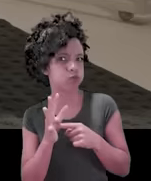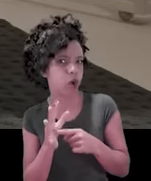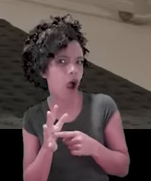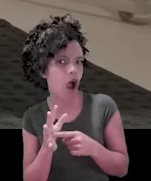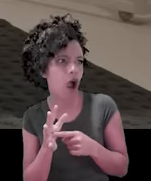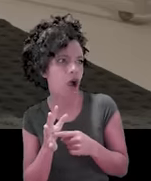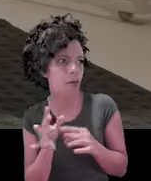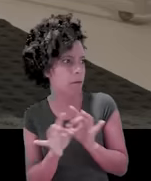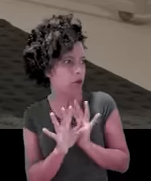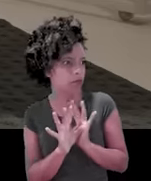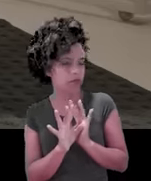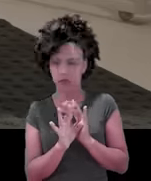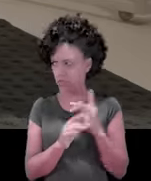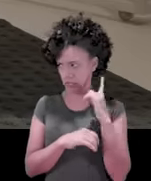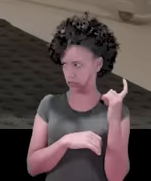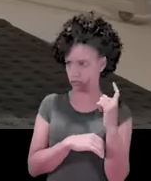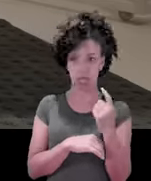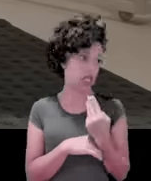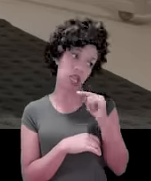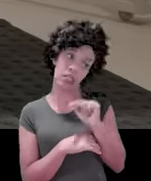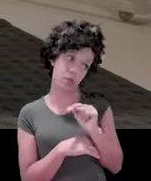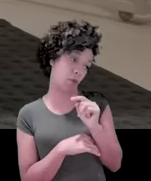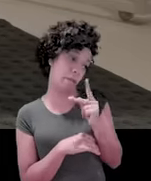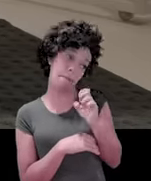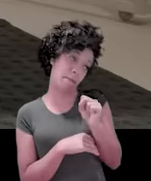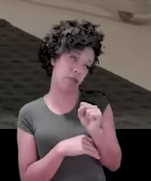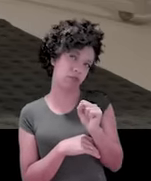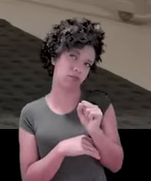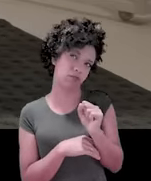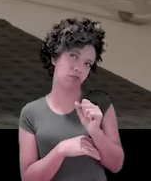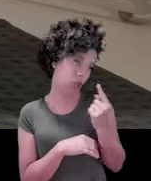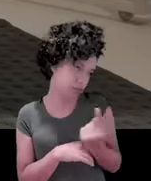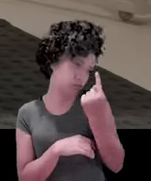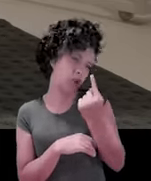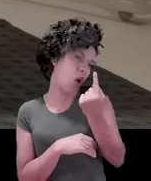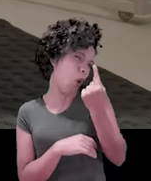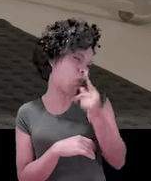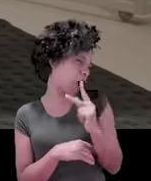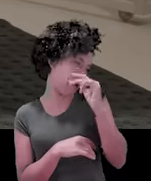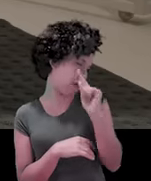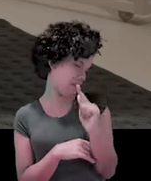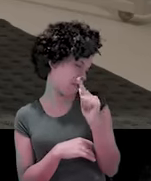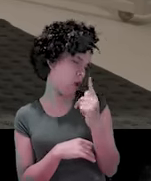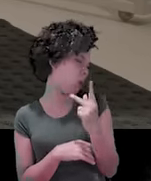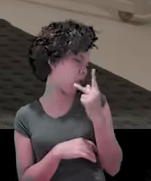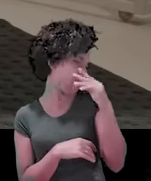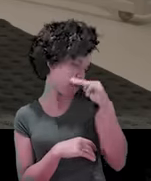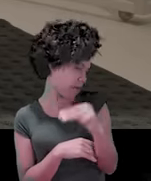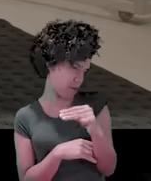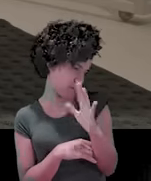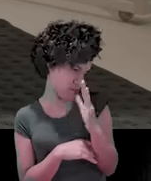mas enfim música lá ou então você tava triste o teste tem um péssimo quilômetros mais ou menos então é uma boa quer